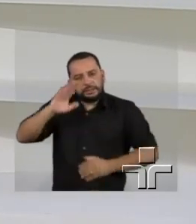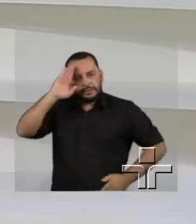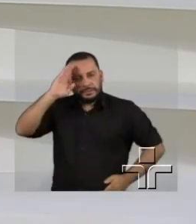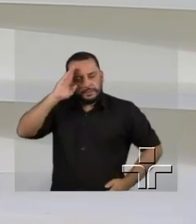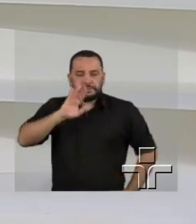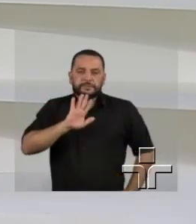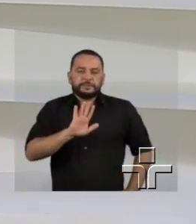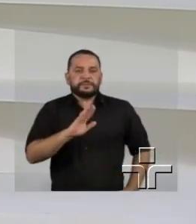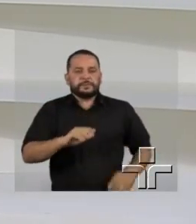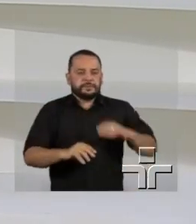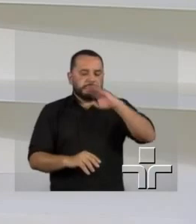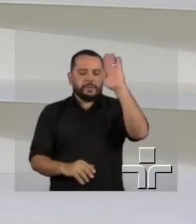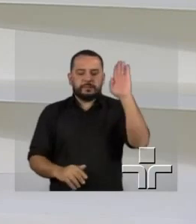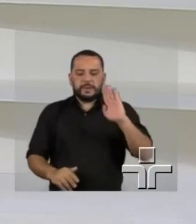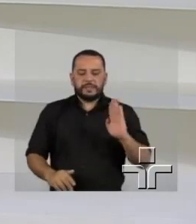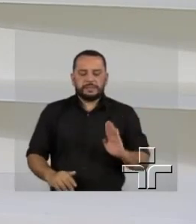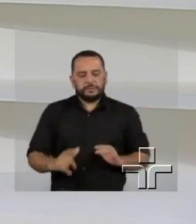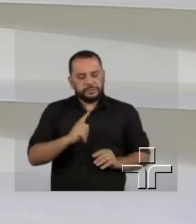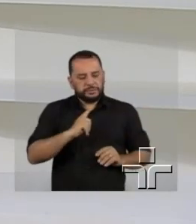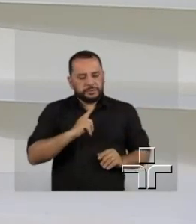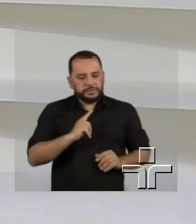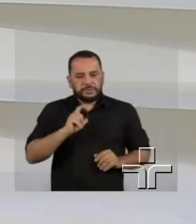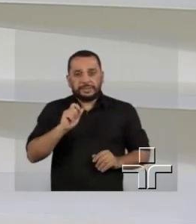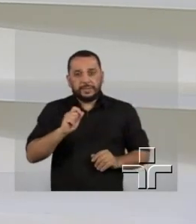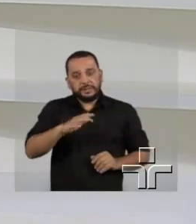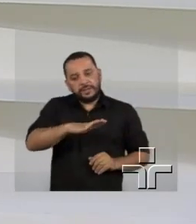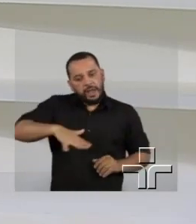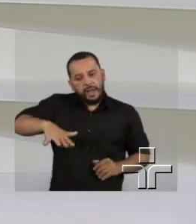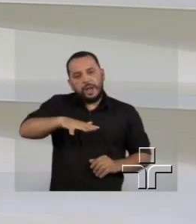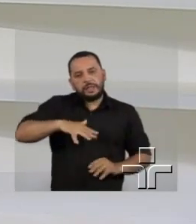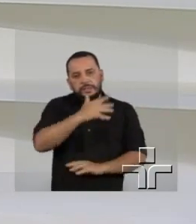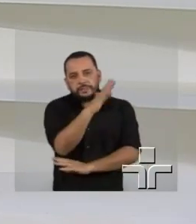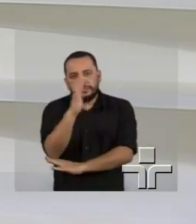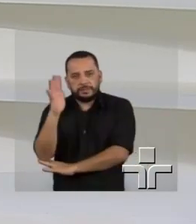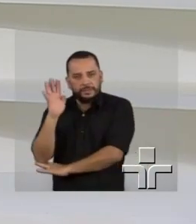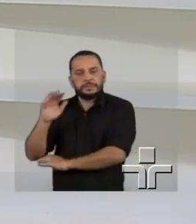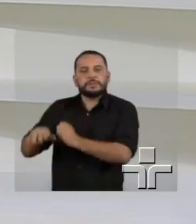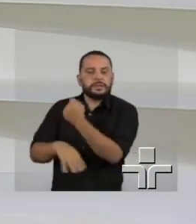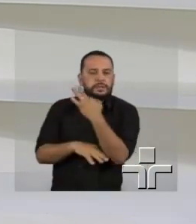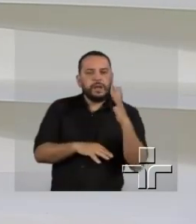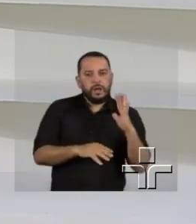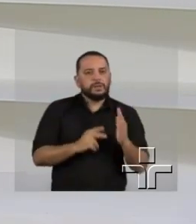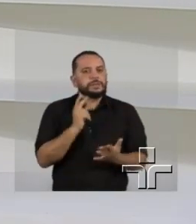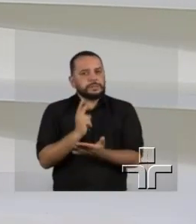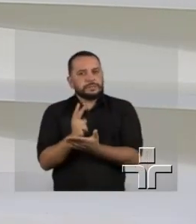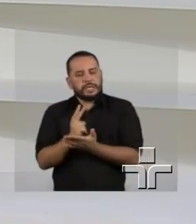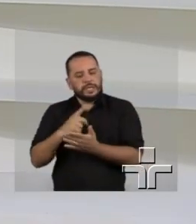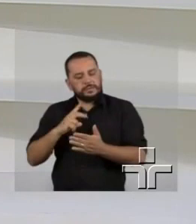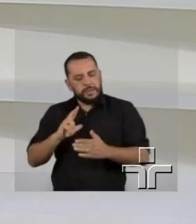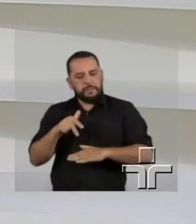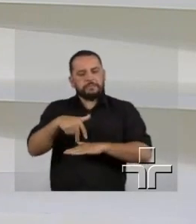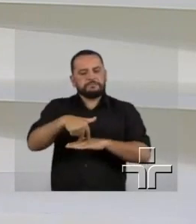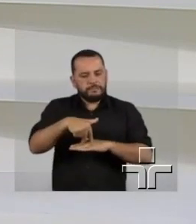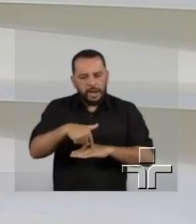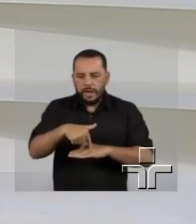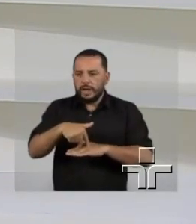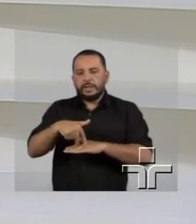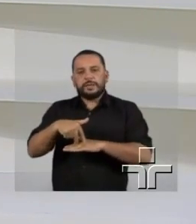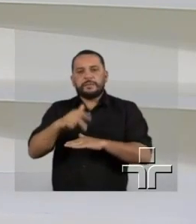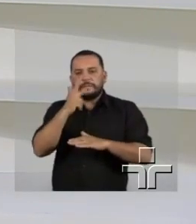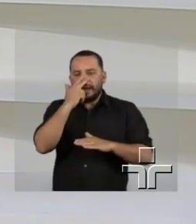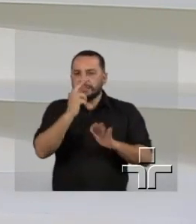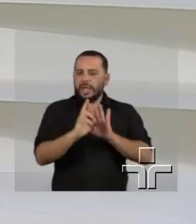tem que confrontar todo o crime organizado. E milícia é crime organizado. Não vou enfrentar a milícia. Não, tem que enfrentar todo mundo, inclusive a